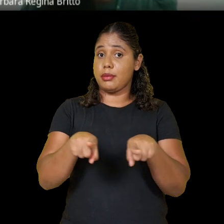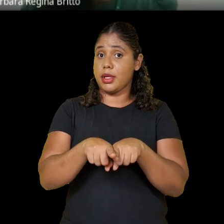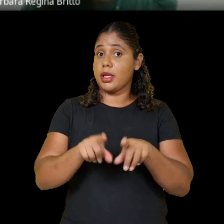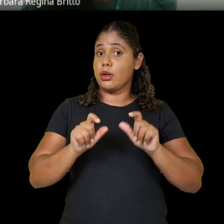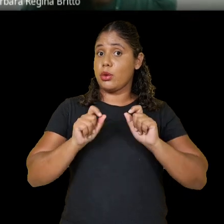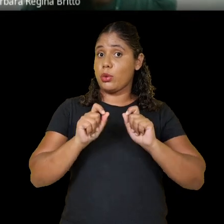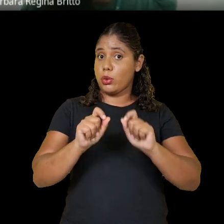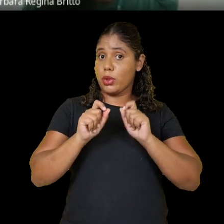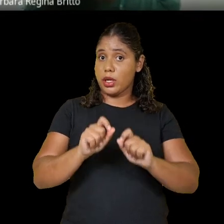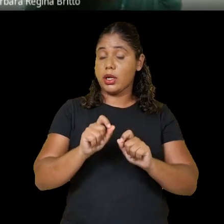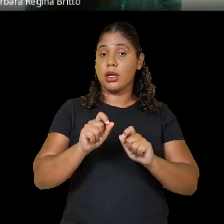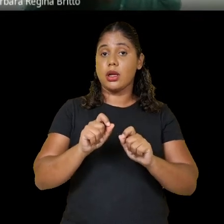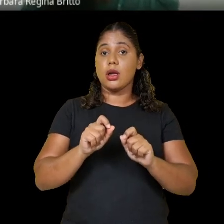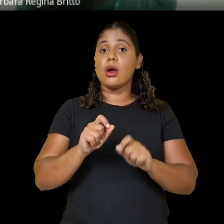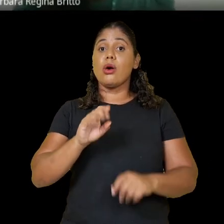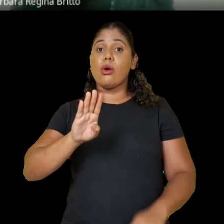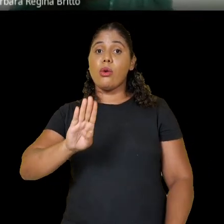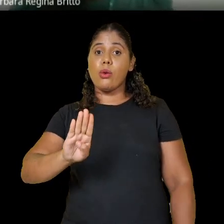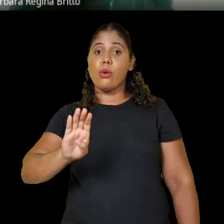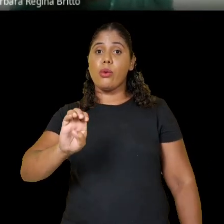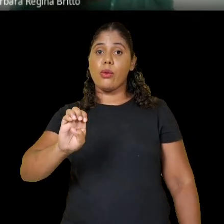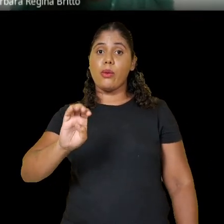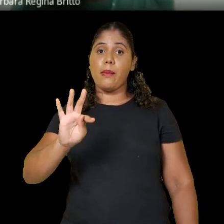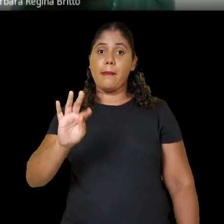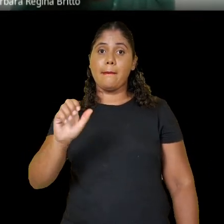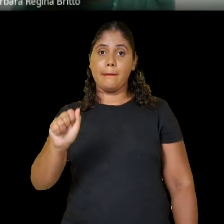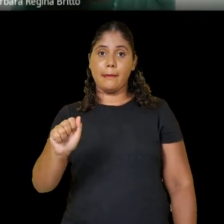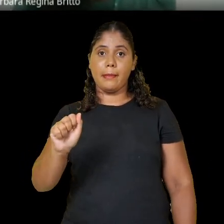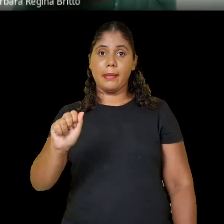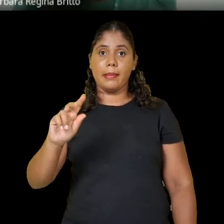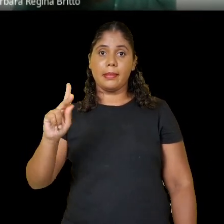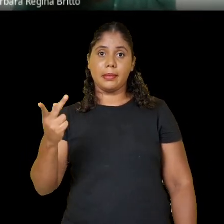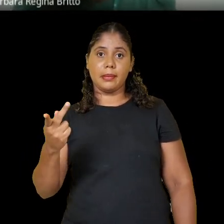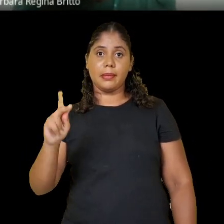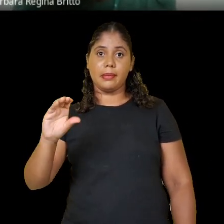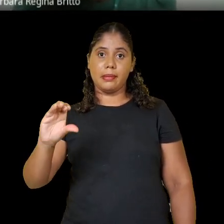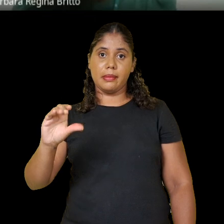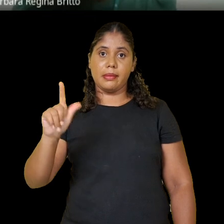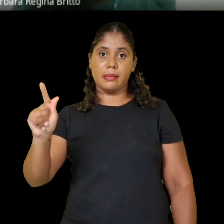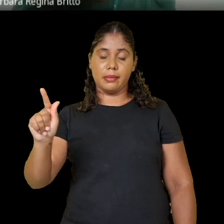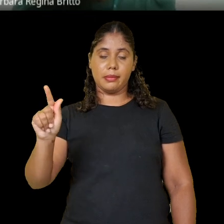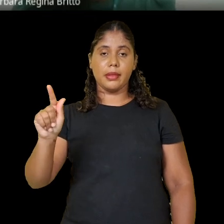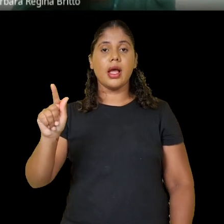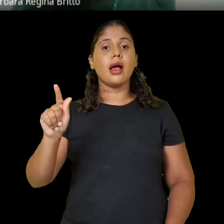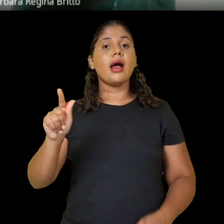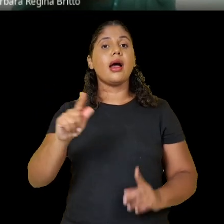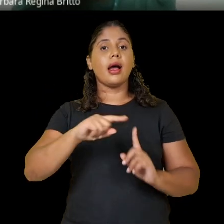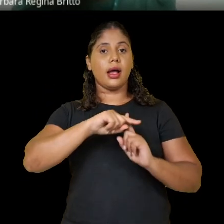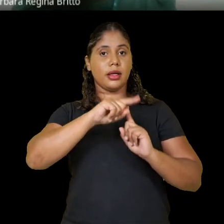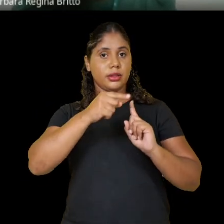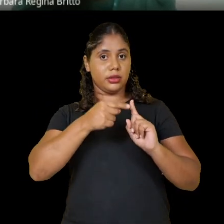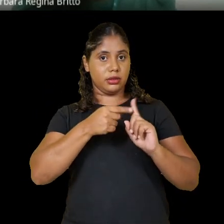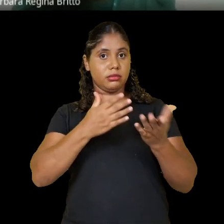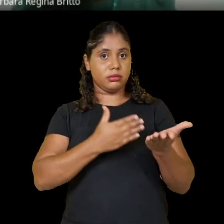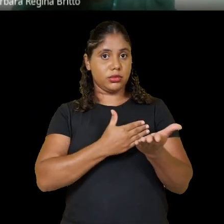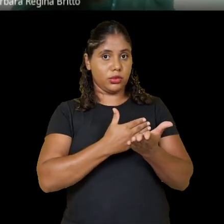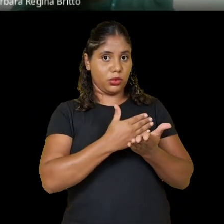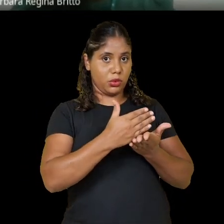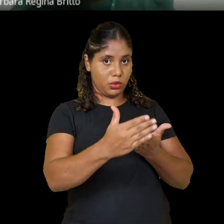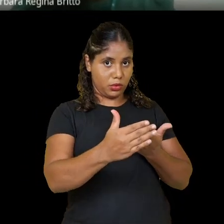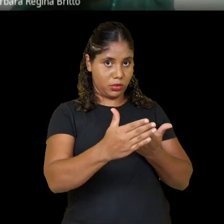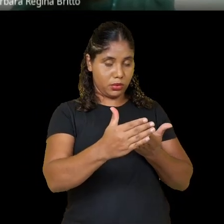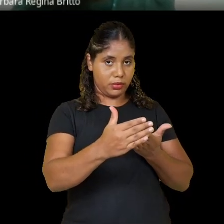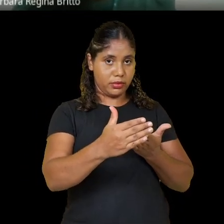o beta-HCG. Quando a gestante ela está no início da gestação, o beta-HCG